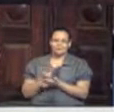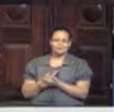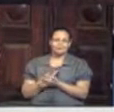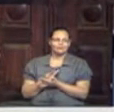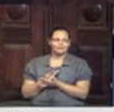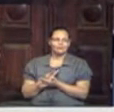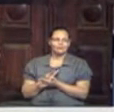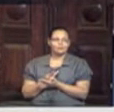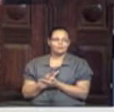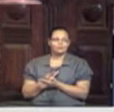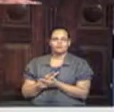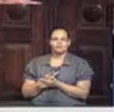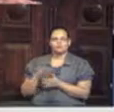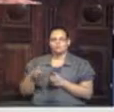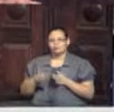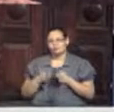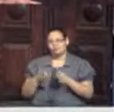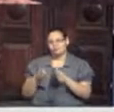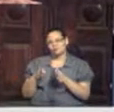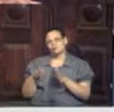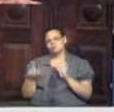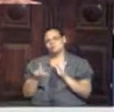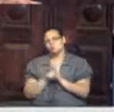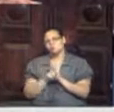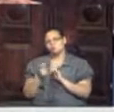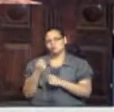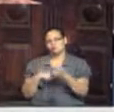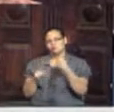condução da administração do Estado do Rio de Janeiro.